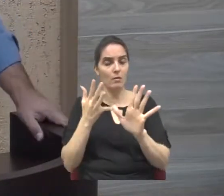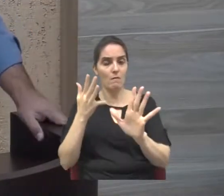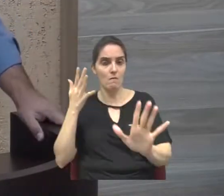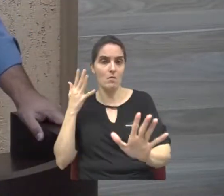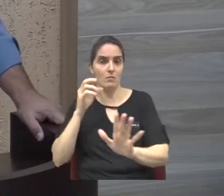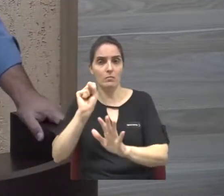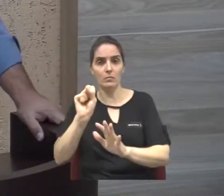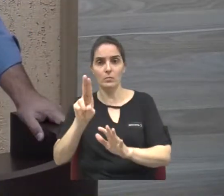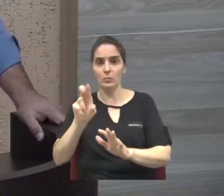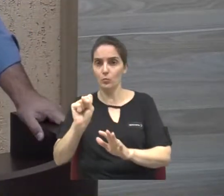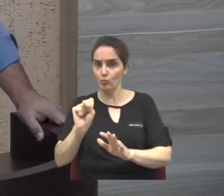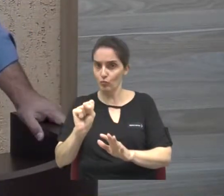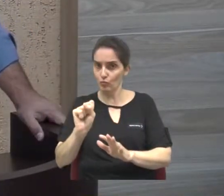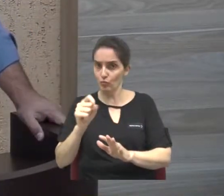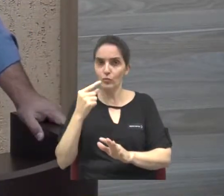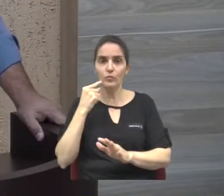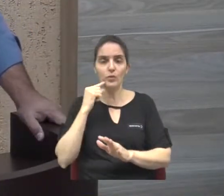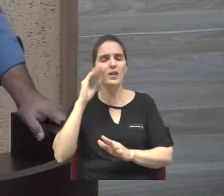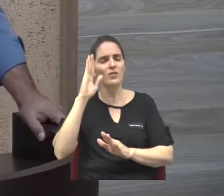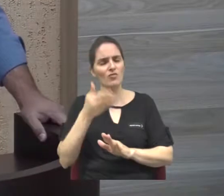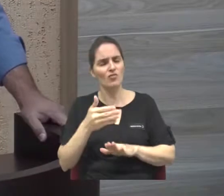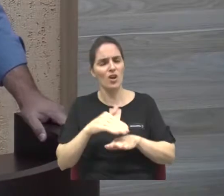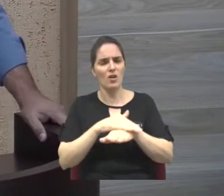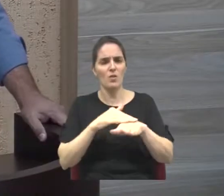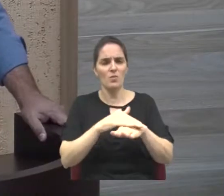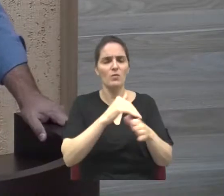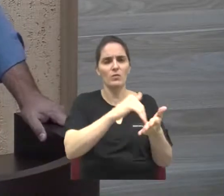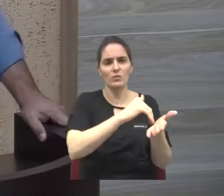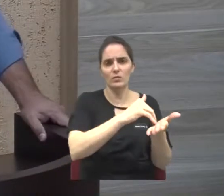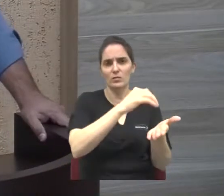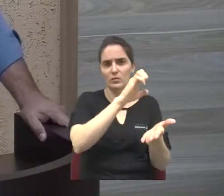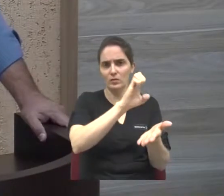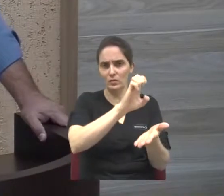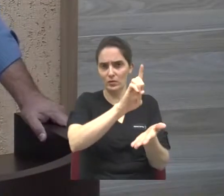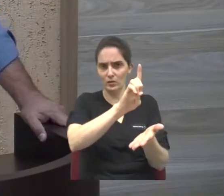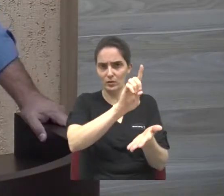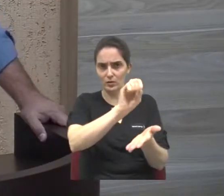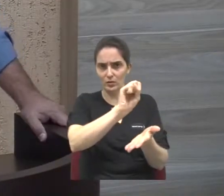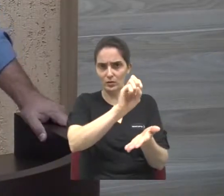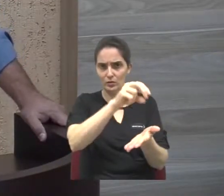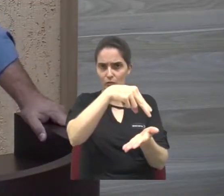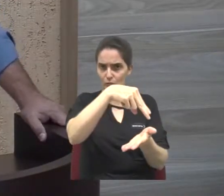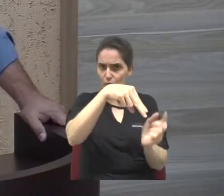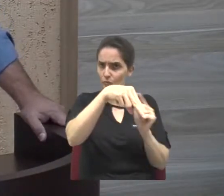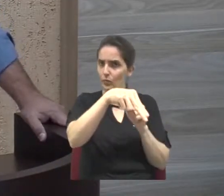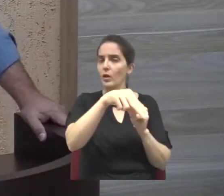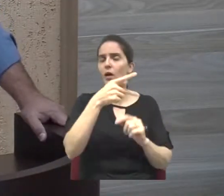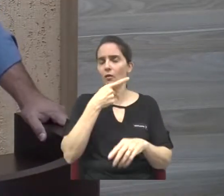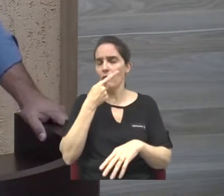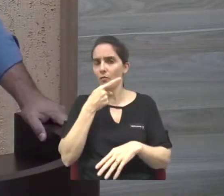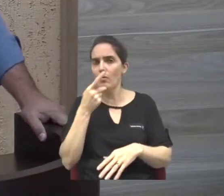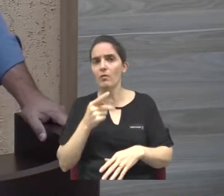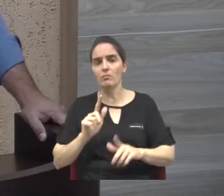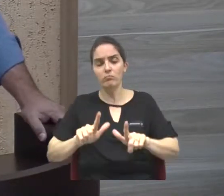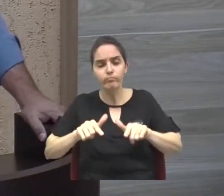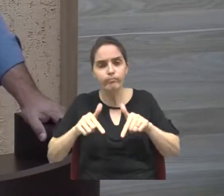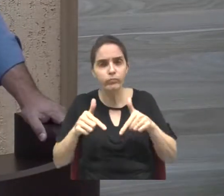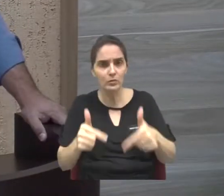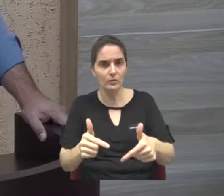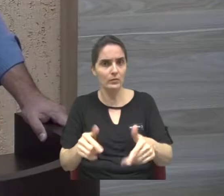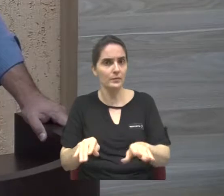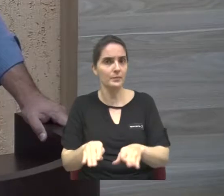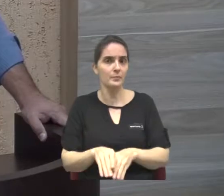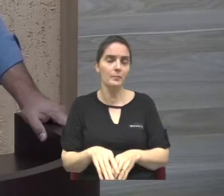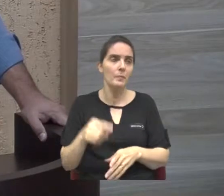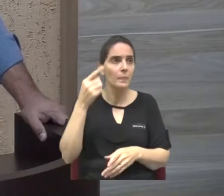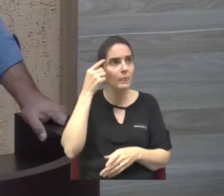gabinete do prefeito, conversei com o secretário, Edson Moreno Gil, ele falou para mim que iria se empenhar, inclusive eu pensei que hoje eu viria aqui